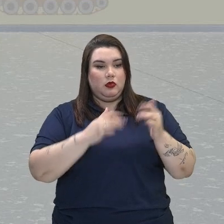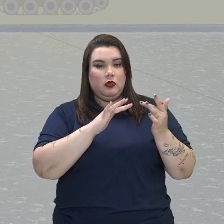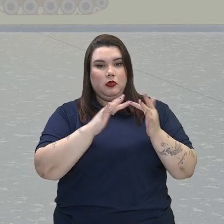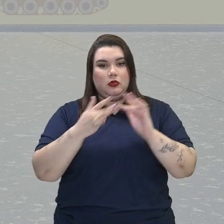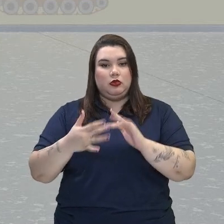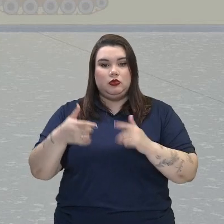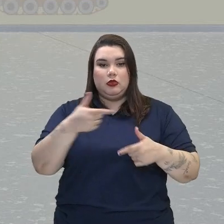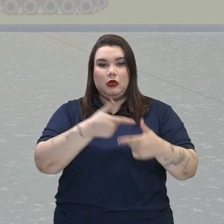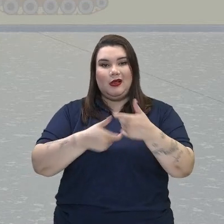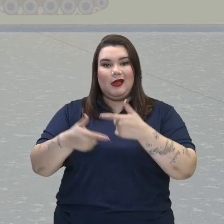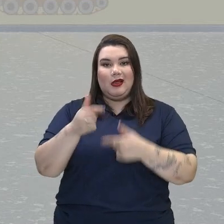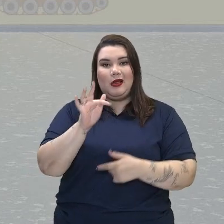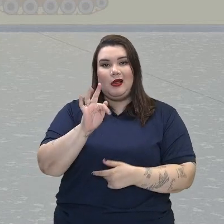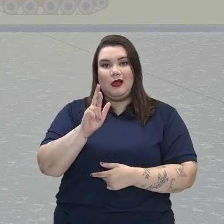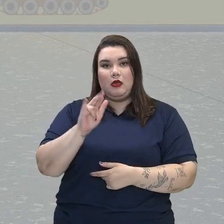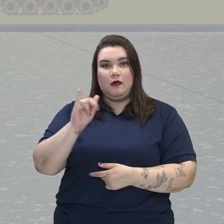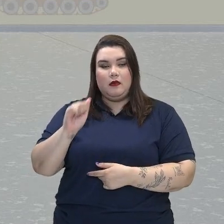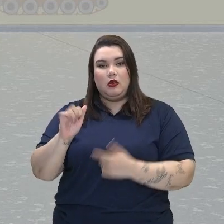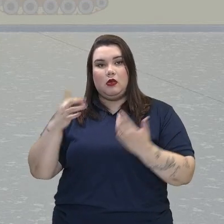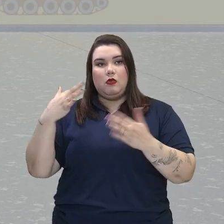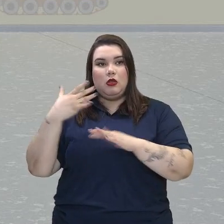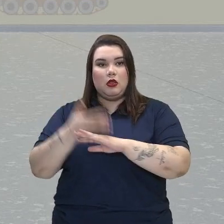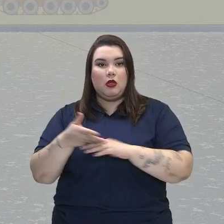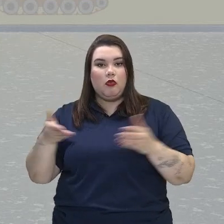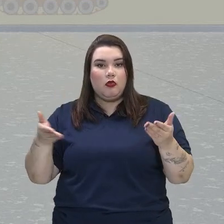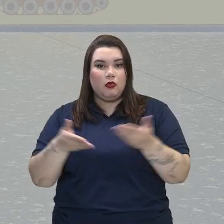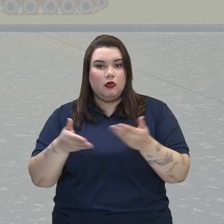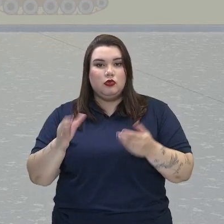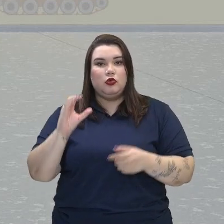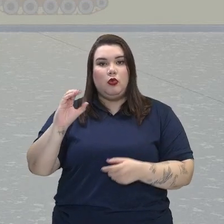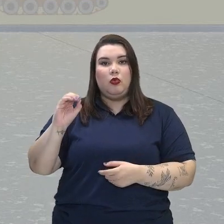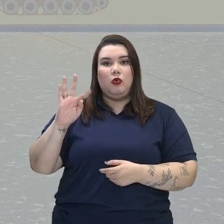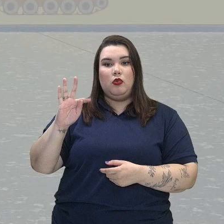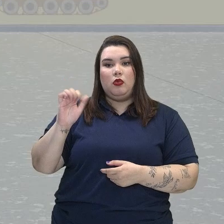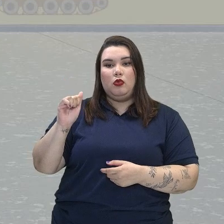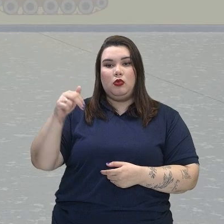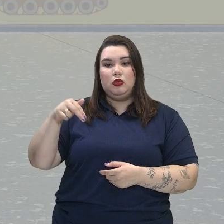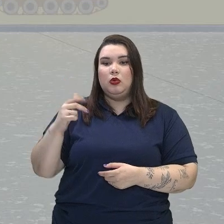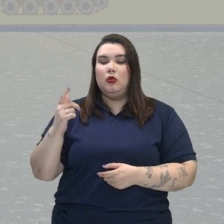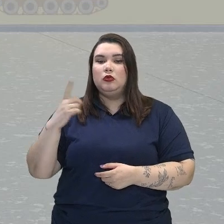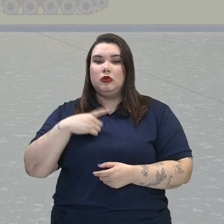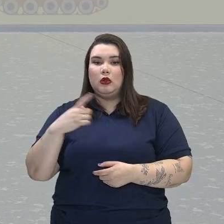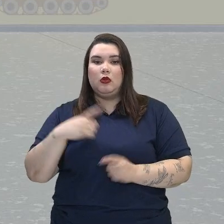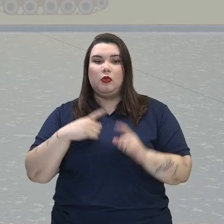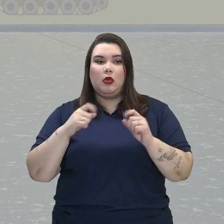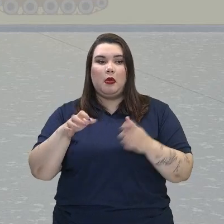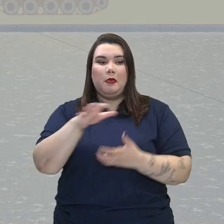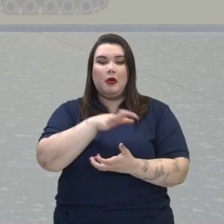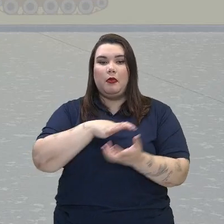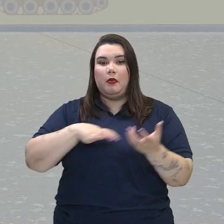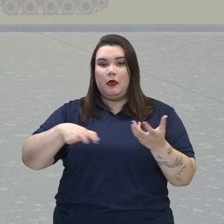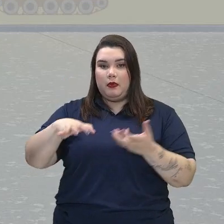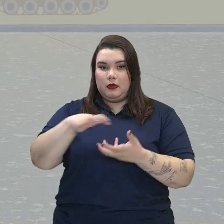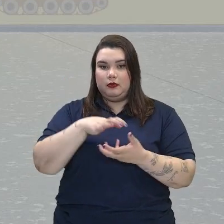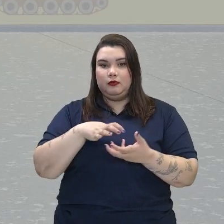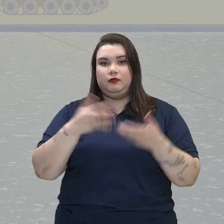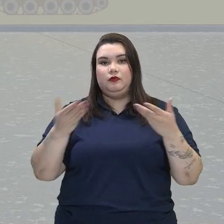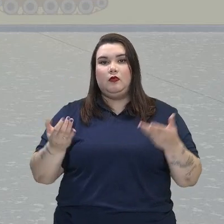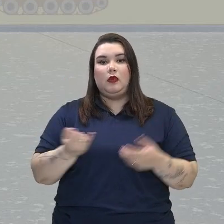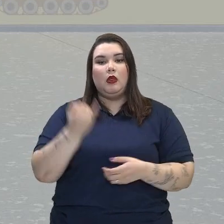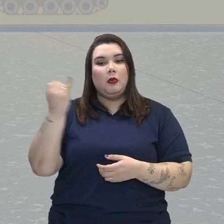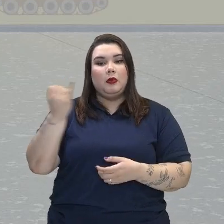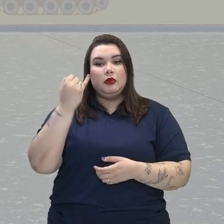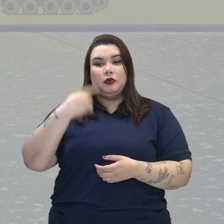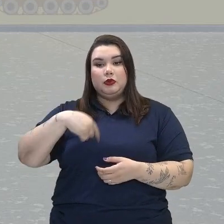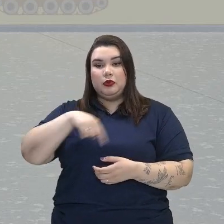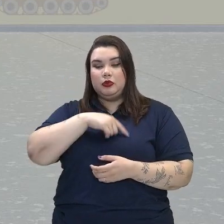ainda nos dias atuais, a OTAN consiste ali num palco de conflito. Então, a importância da gente entender a